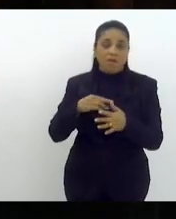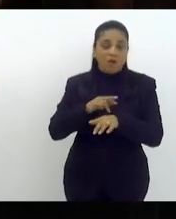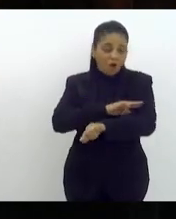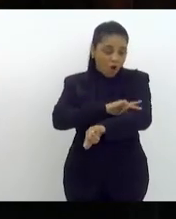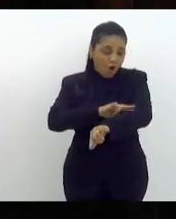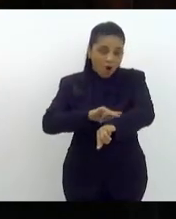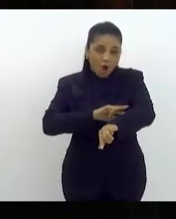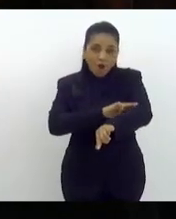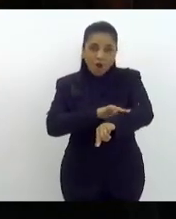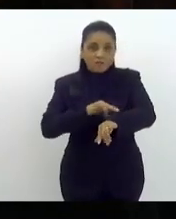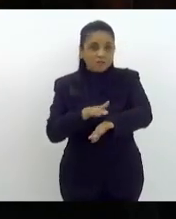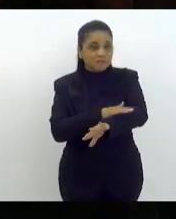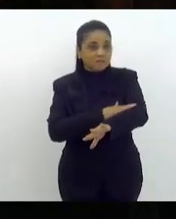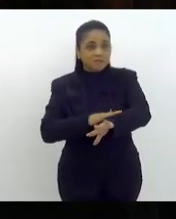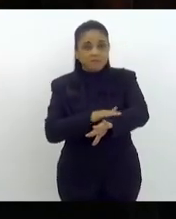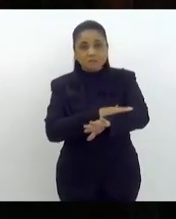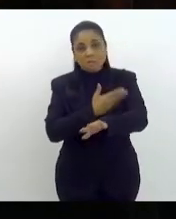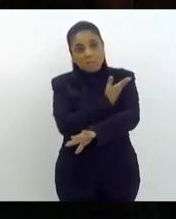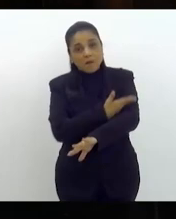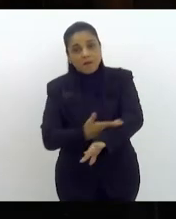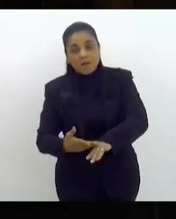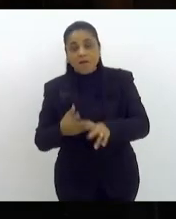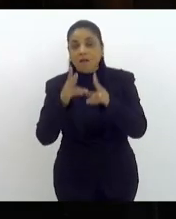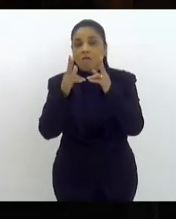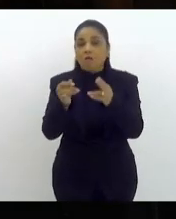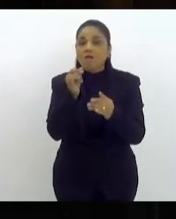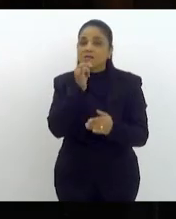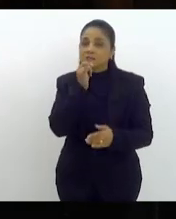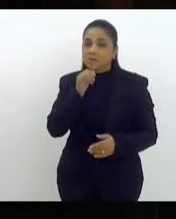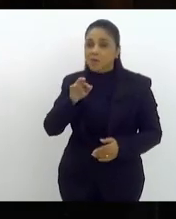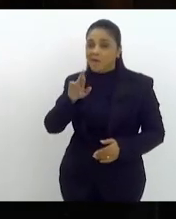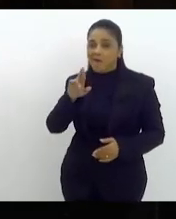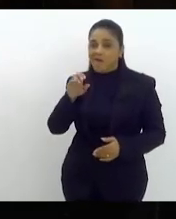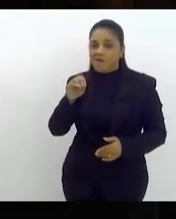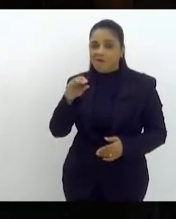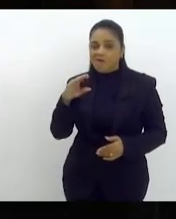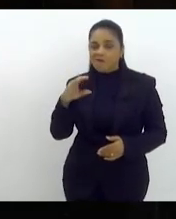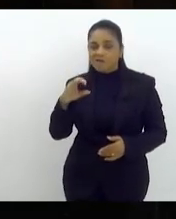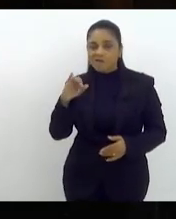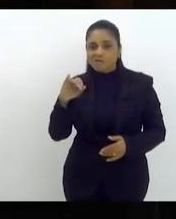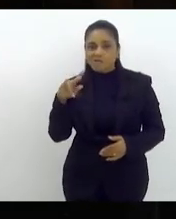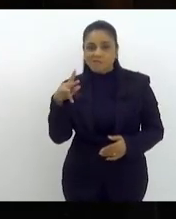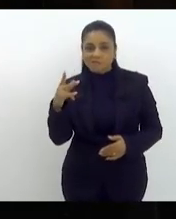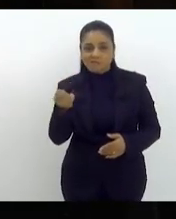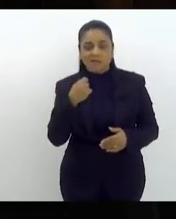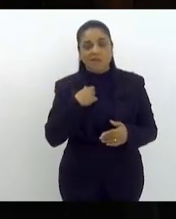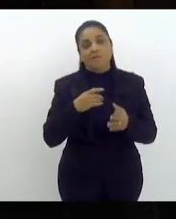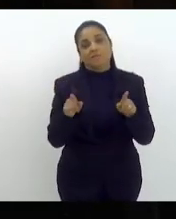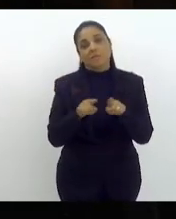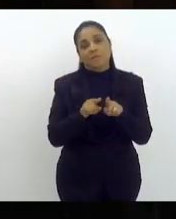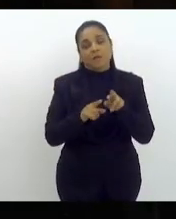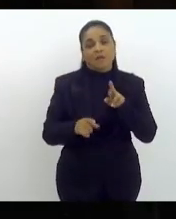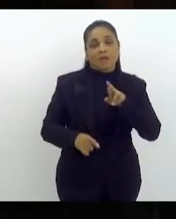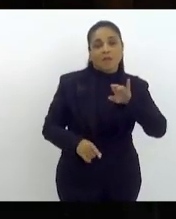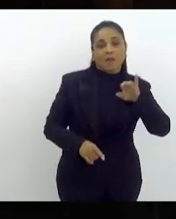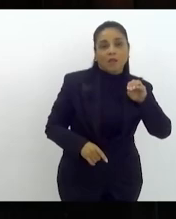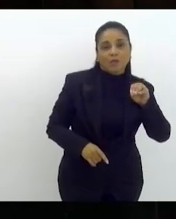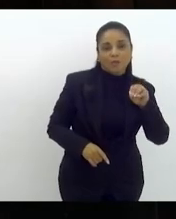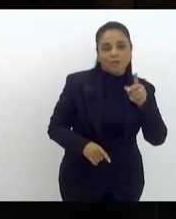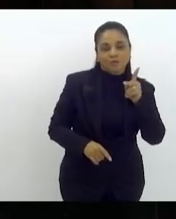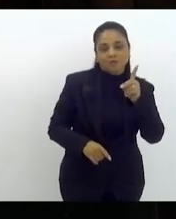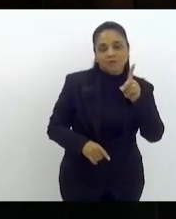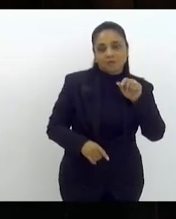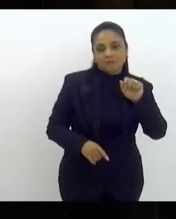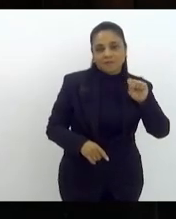e eminentemente branca aí eu dou exemplo da Rocinha eu dou exemplo de Rio das Pedras que tem o nome Inclusive alusivo